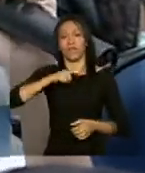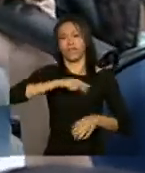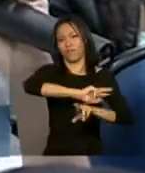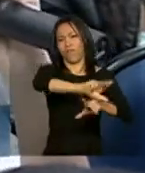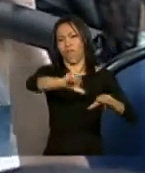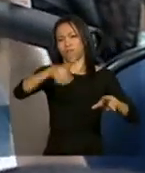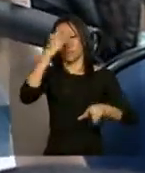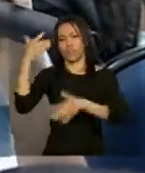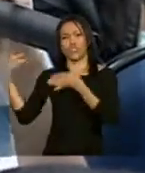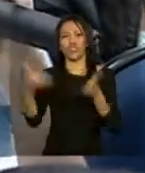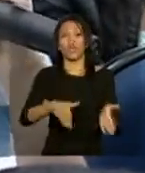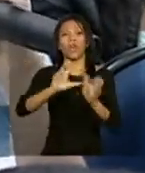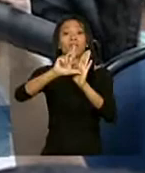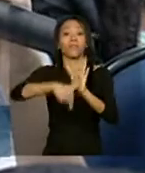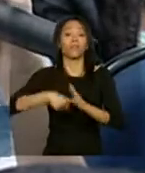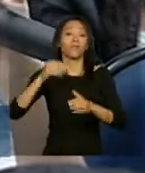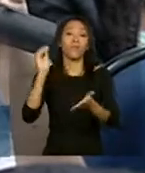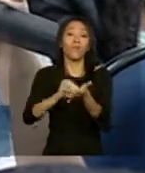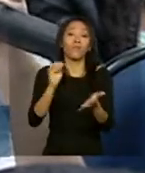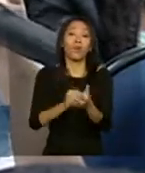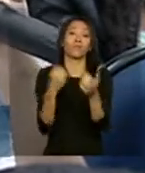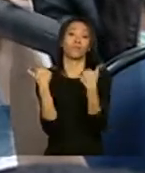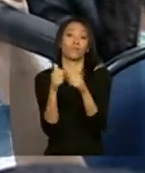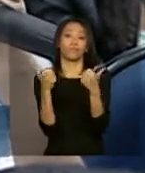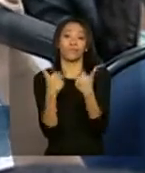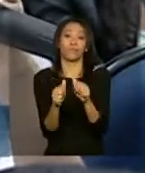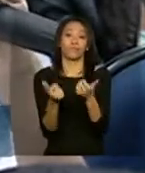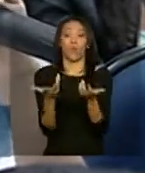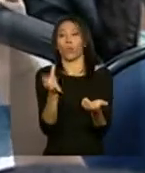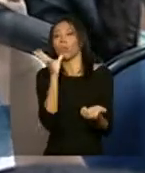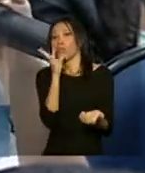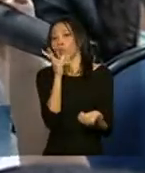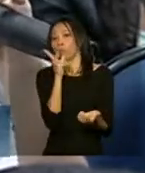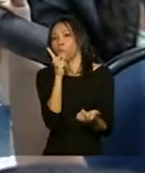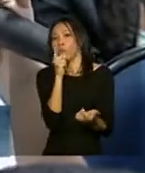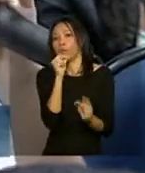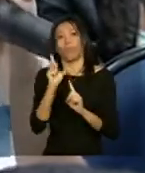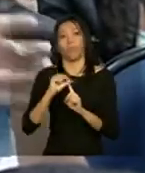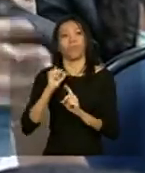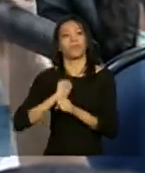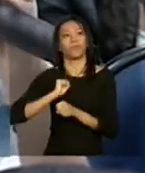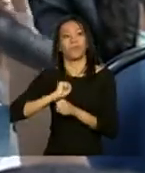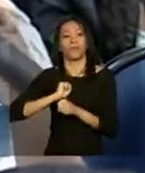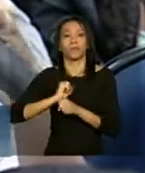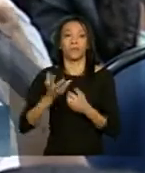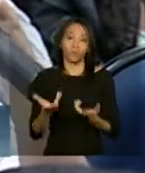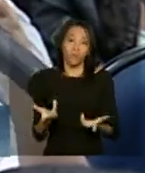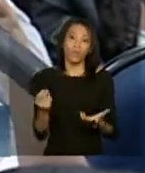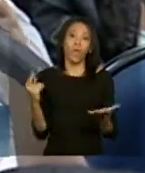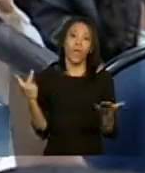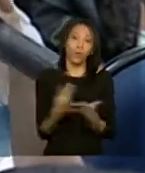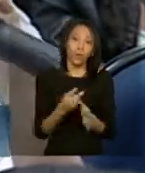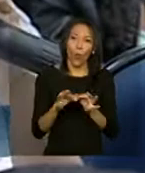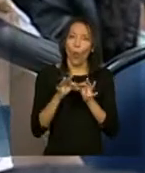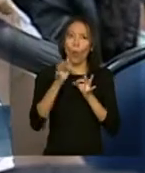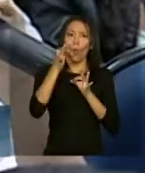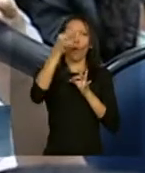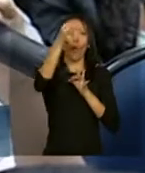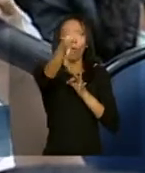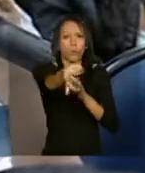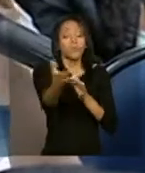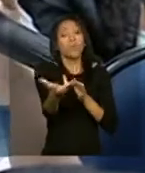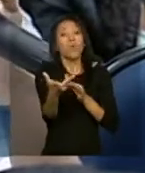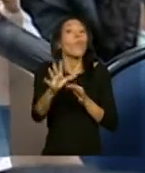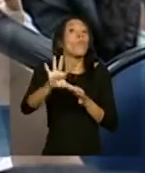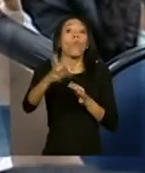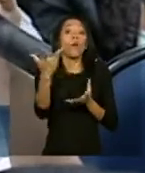chegaram atrasados por falta de transporte ou por transporte que demorou, enfim, justamente por terem grandes distâncias a percorrer. Quando